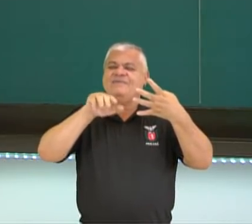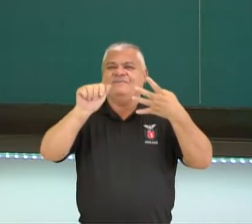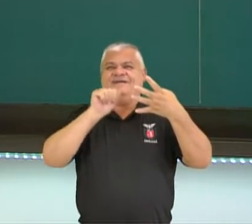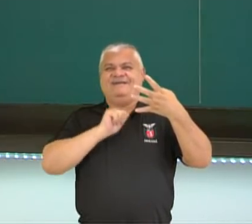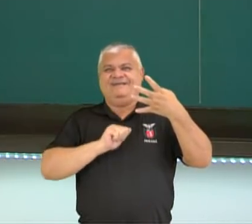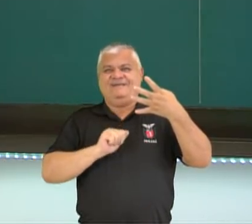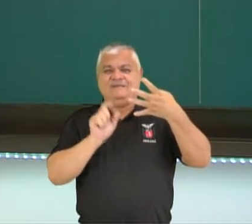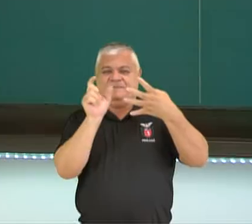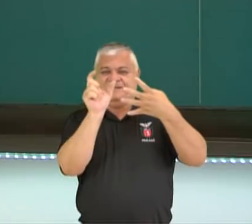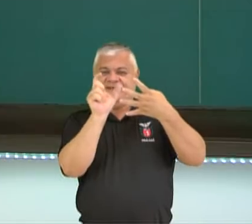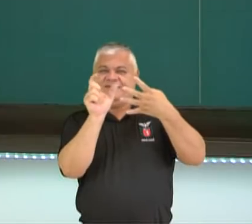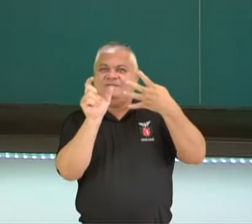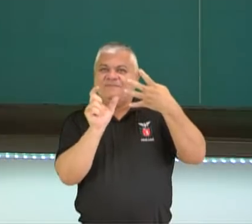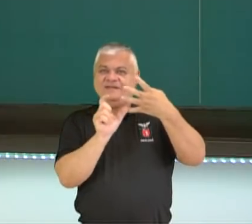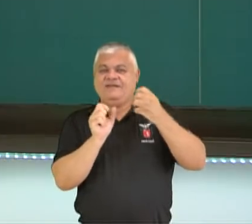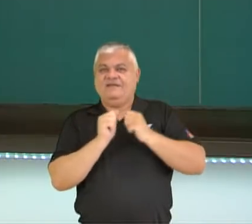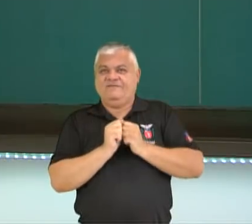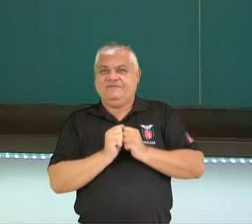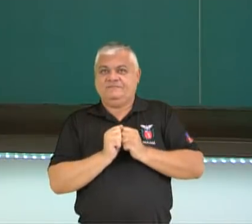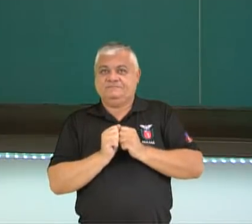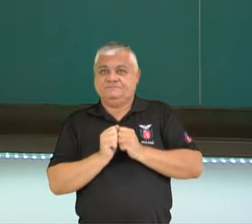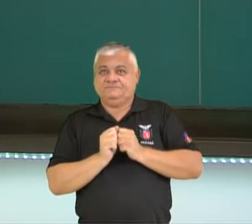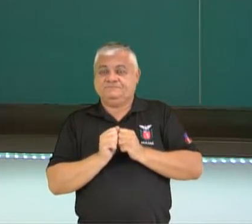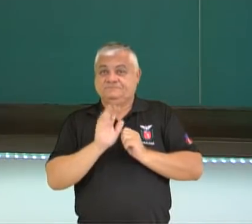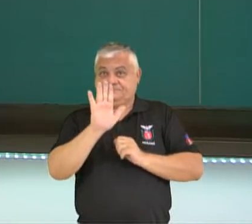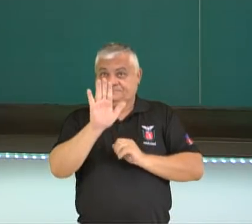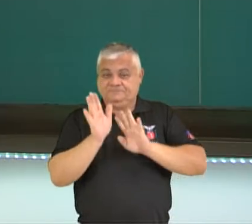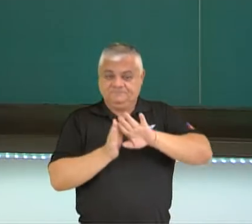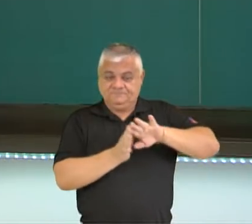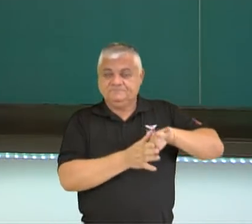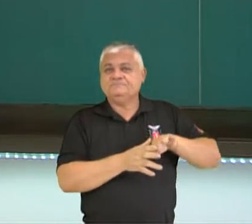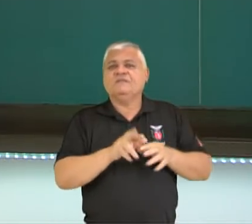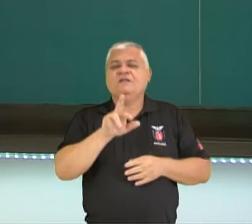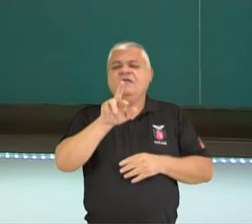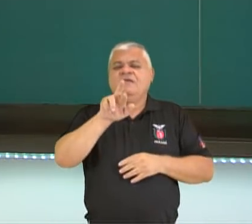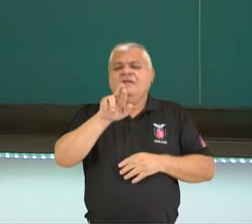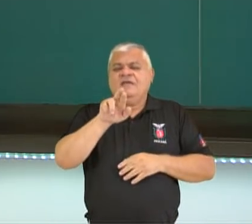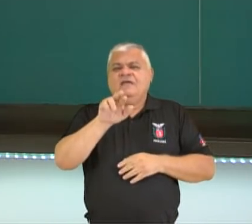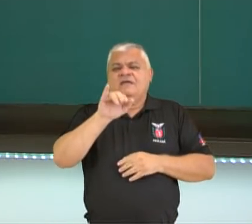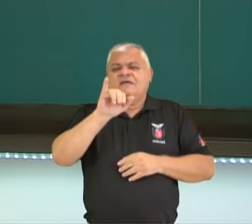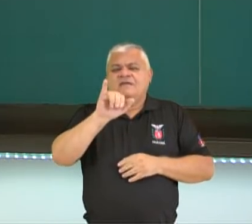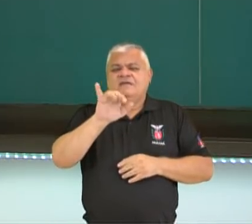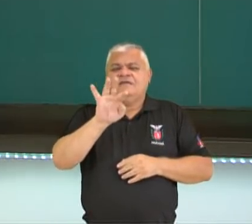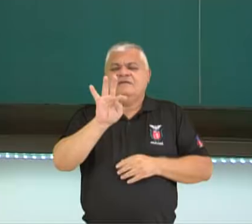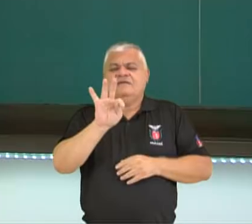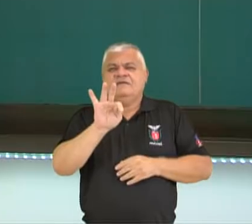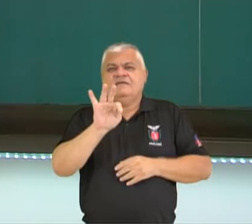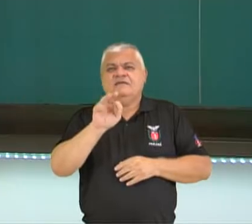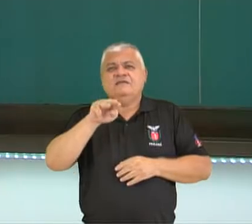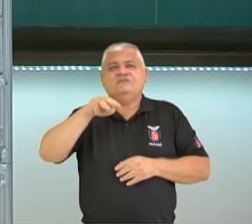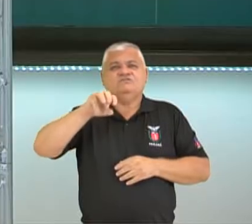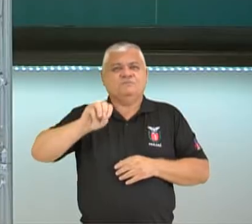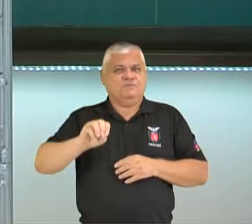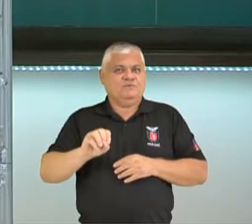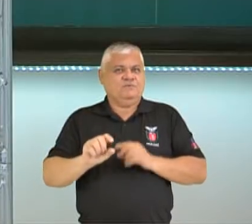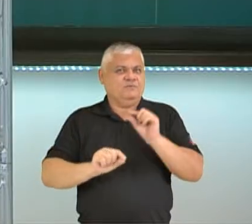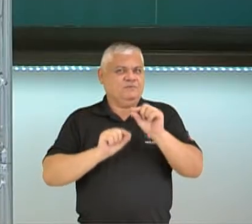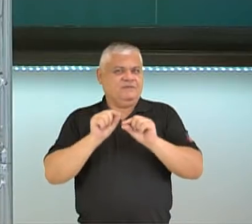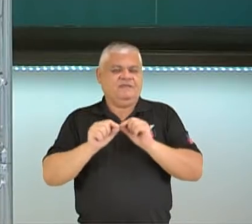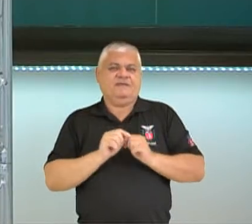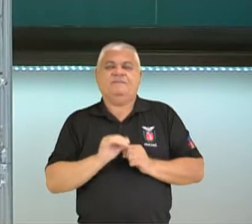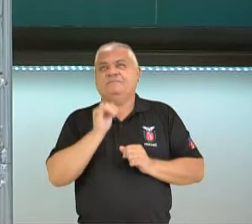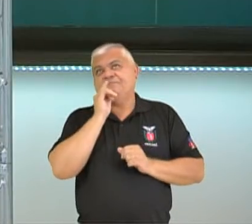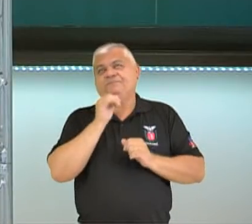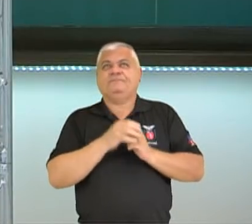veja a professora e o ritmo né é assim ó Imagine que a professora vai ler isso daqui esse essa